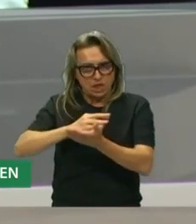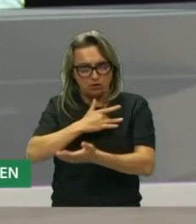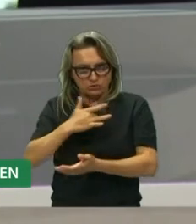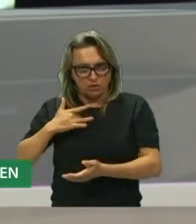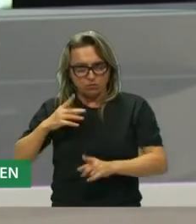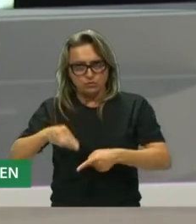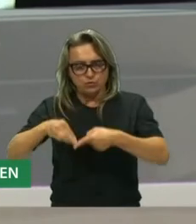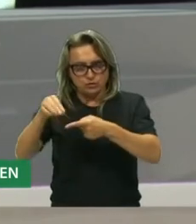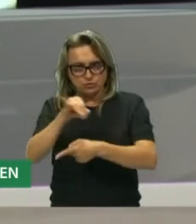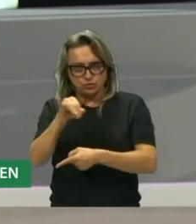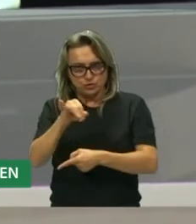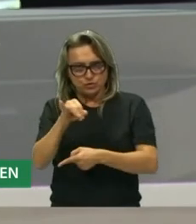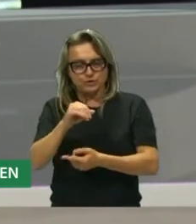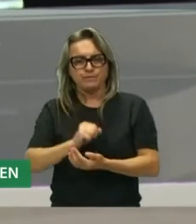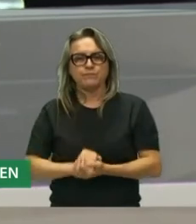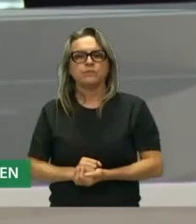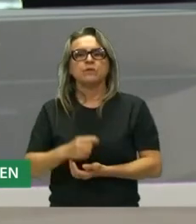Itajaí.